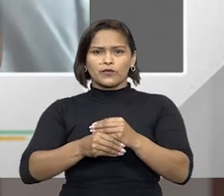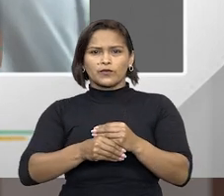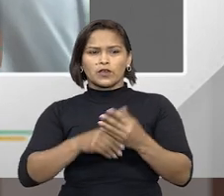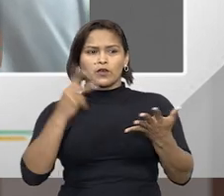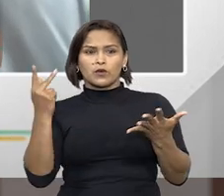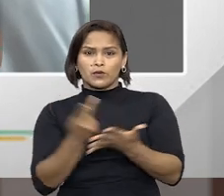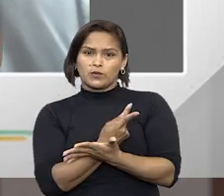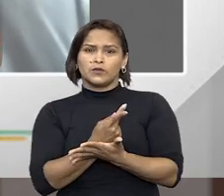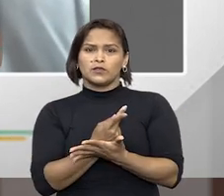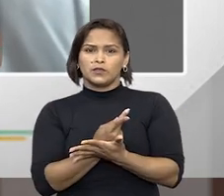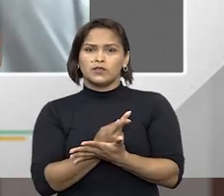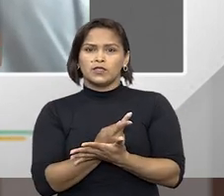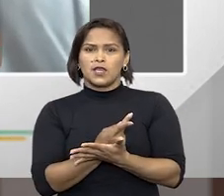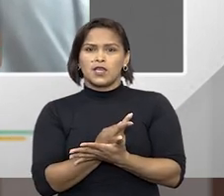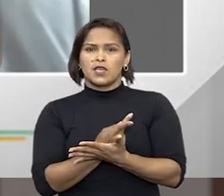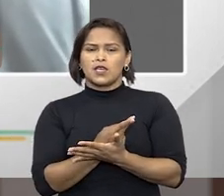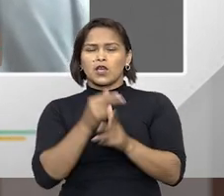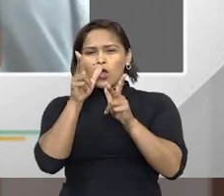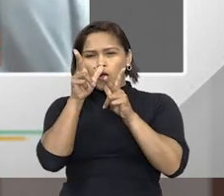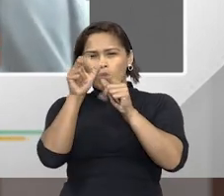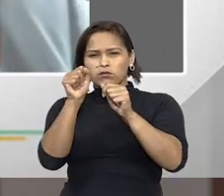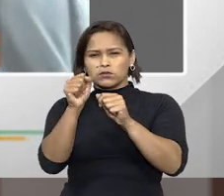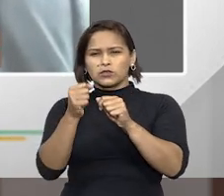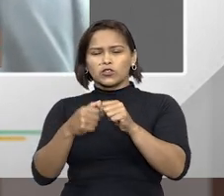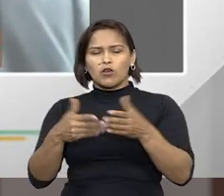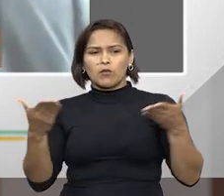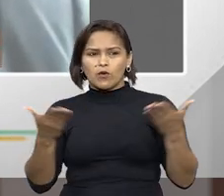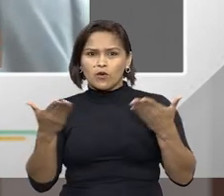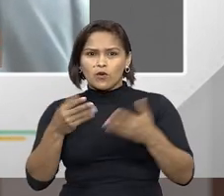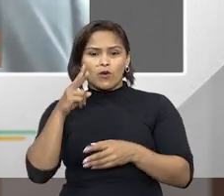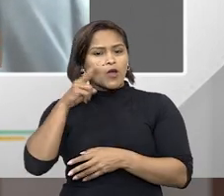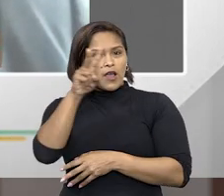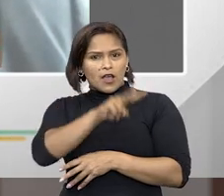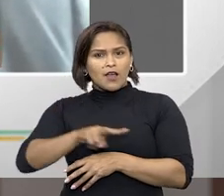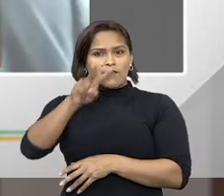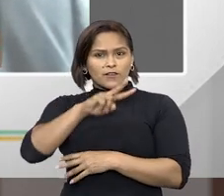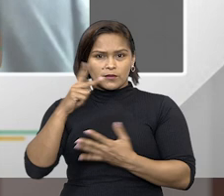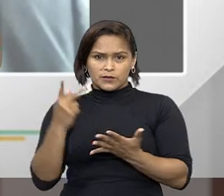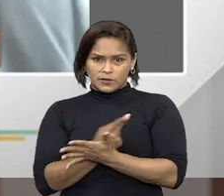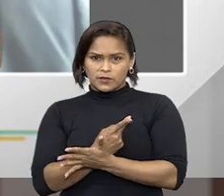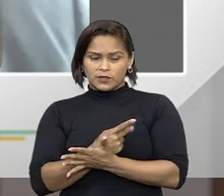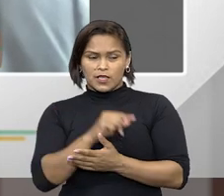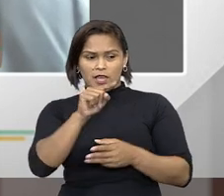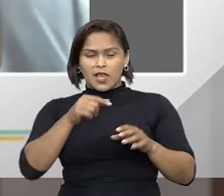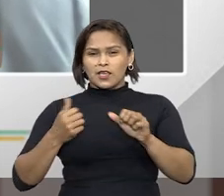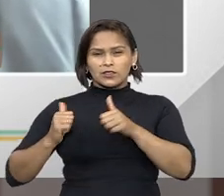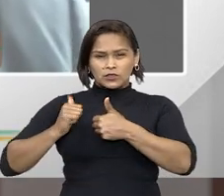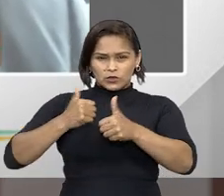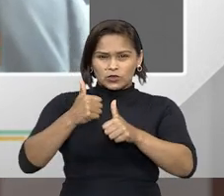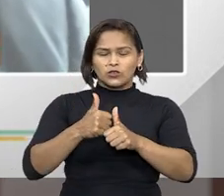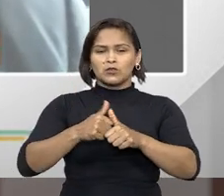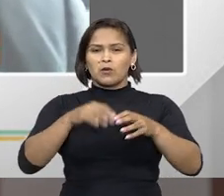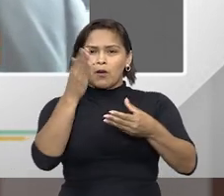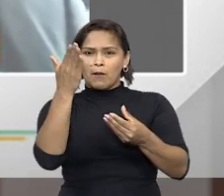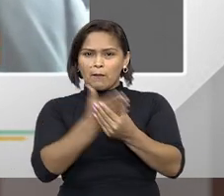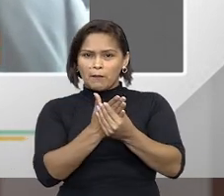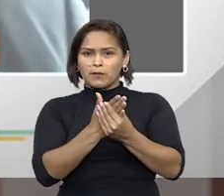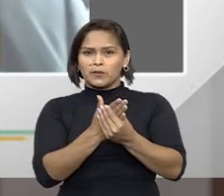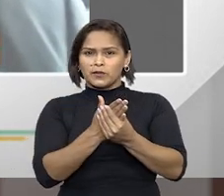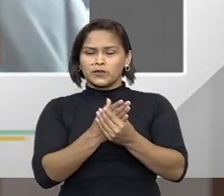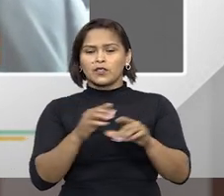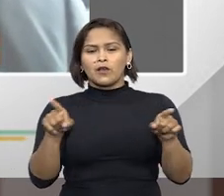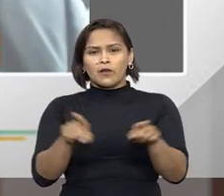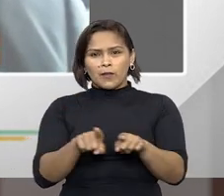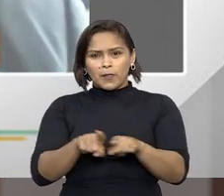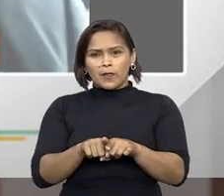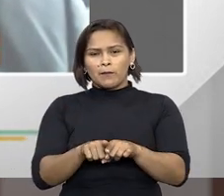e vitoriosa, como vemos nos dias de hoje. Esse instrumento processual, assim como o dos